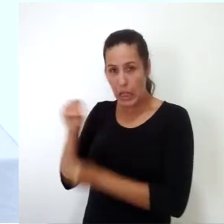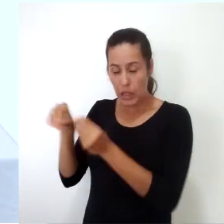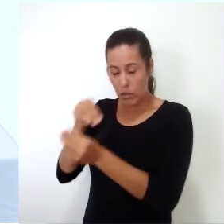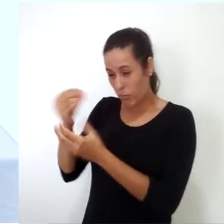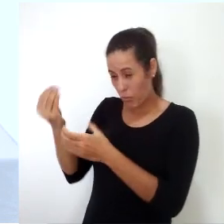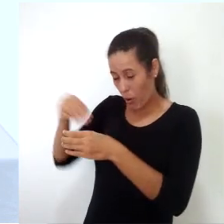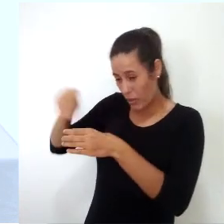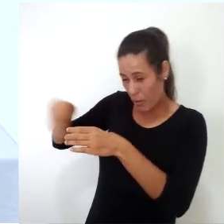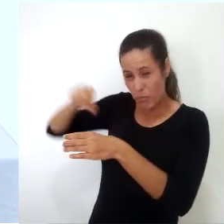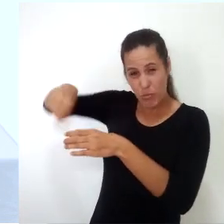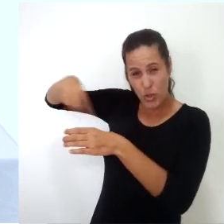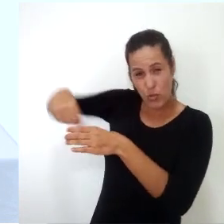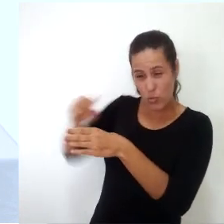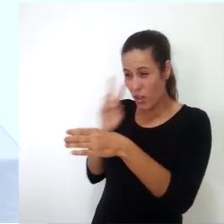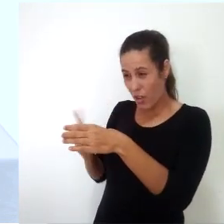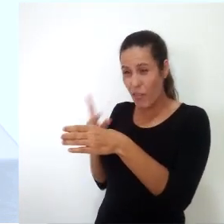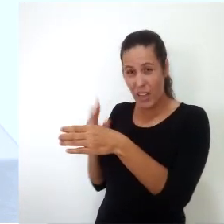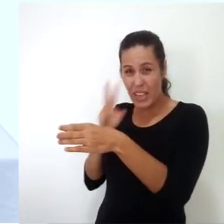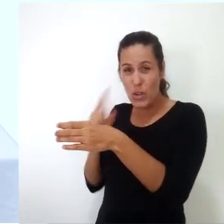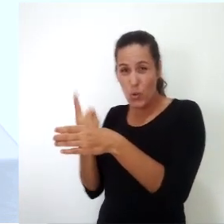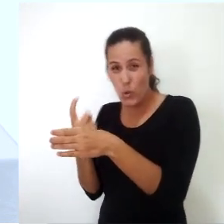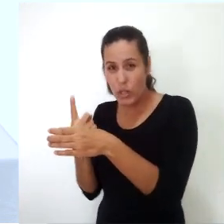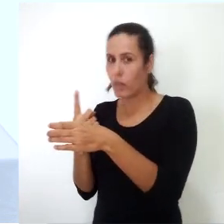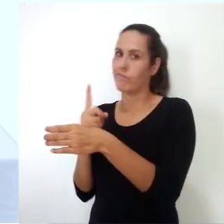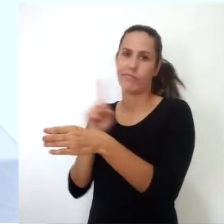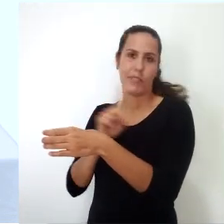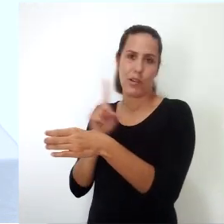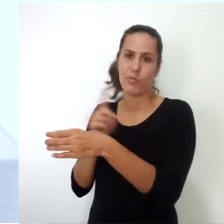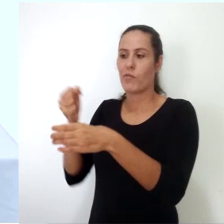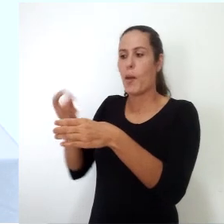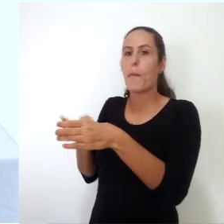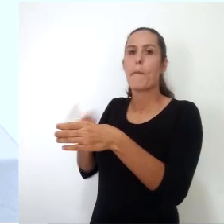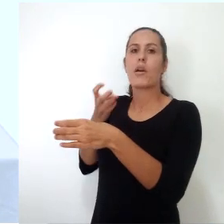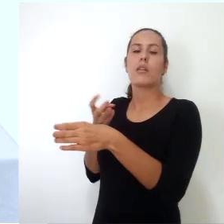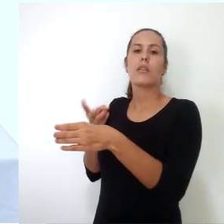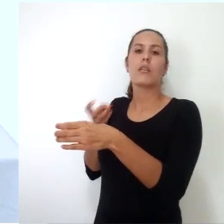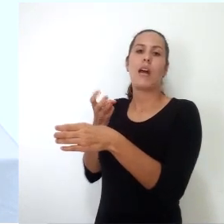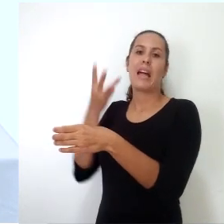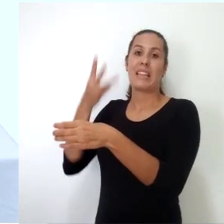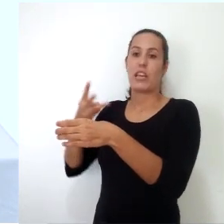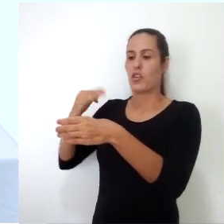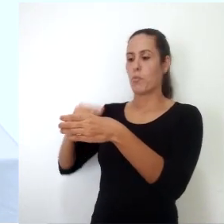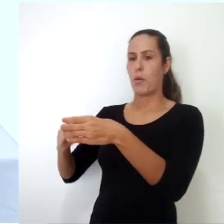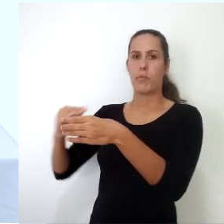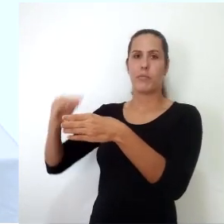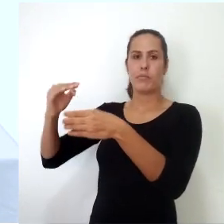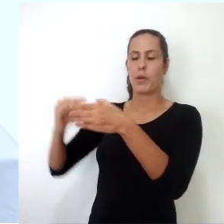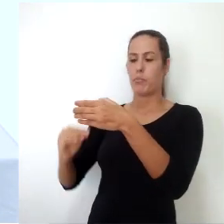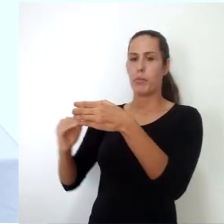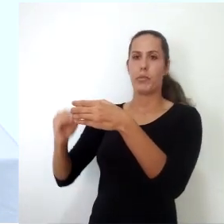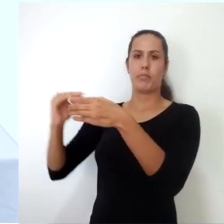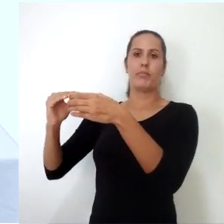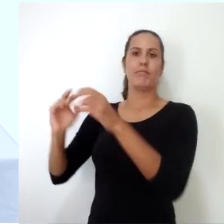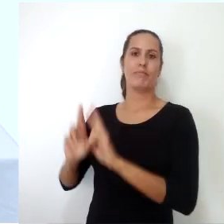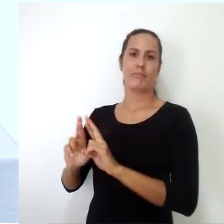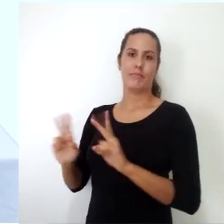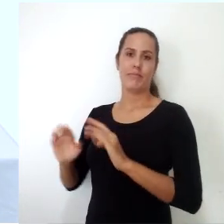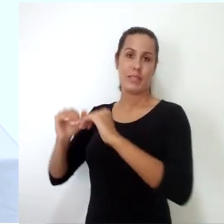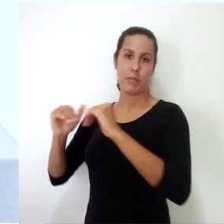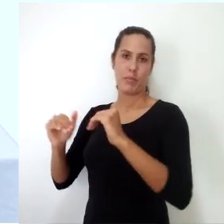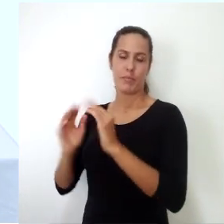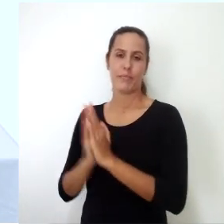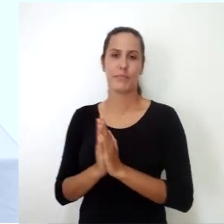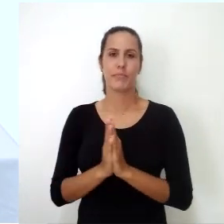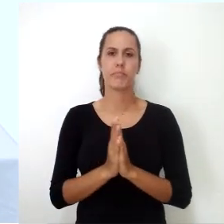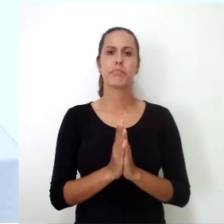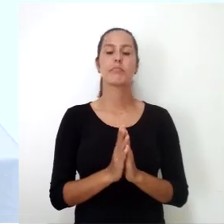é uma mistura que a gente chama de mistura heterogênea. Mas, como eu estou falando de misturas, vamos falar também sobre a